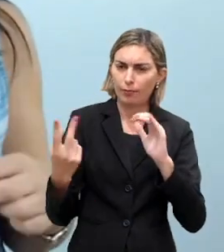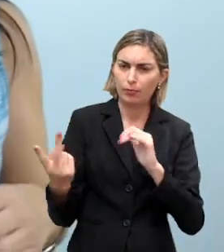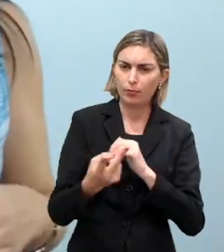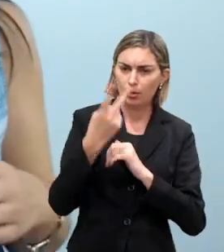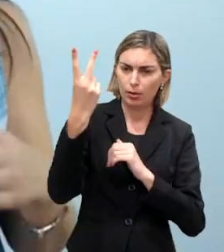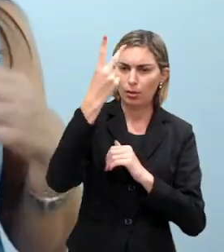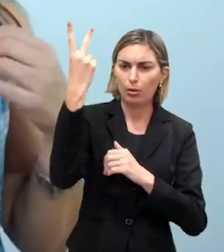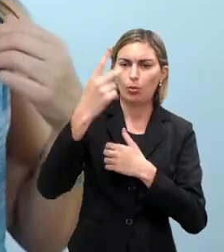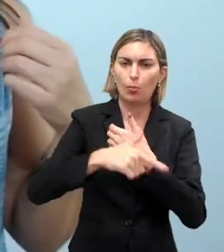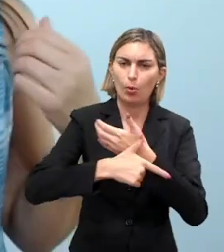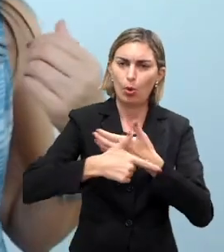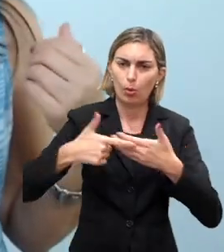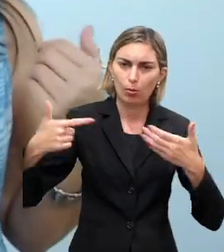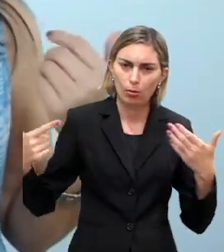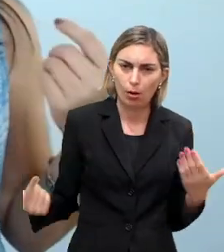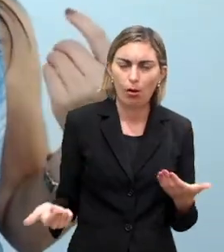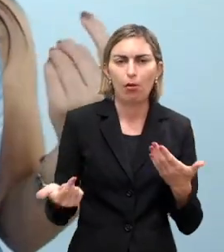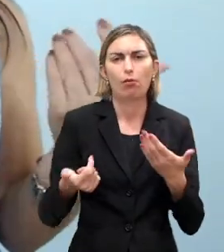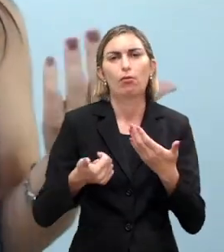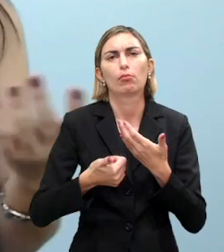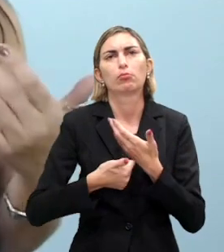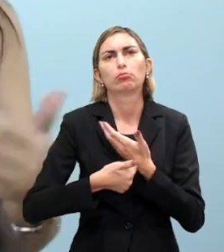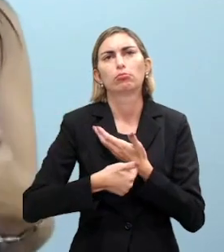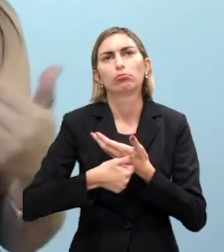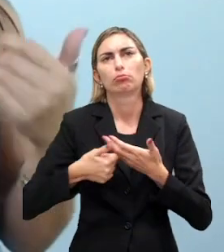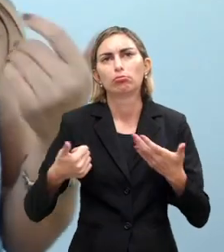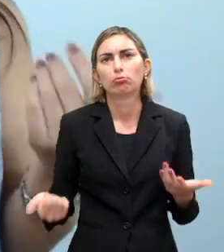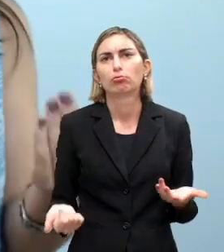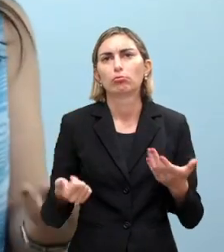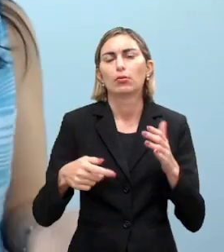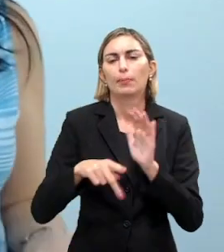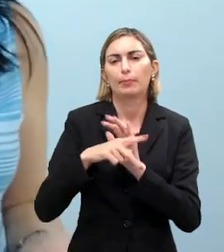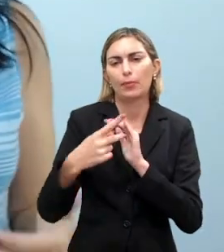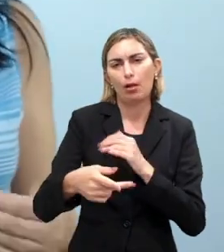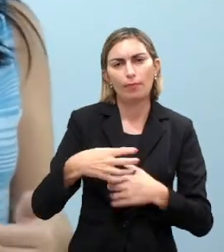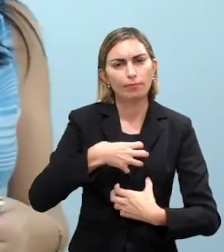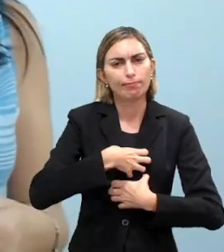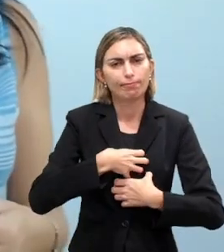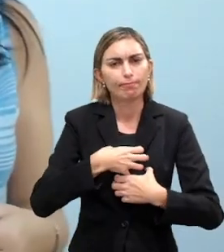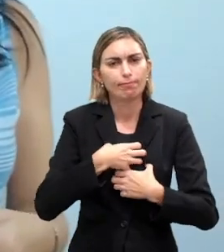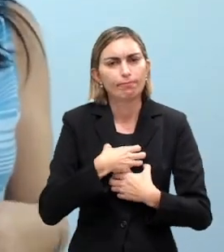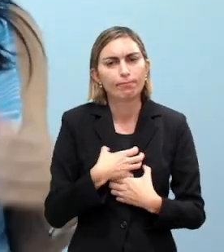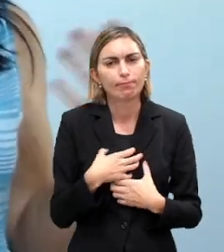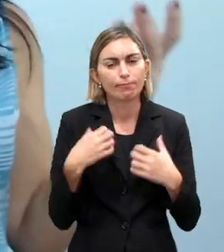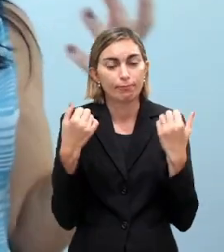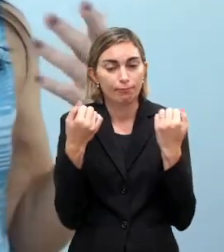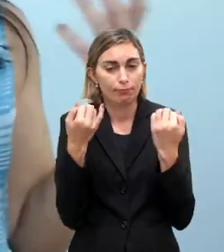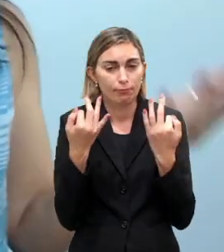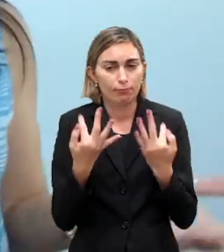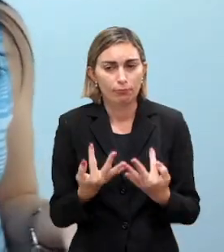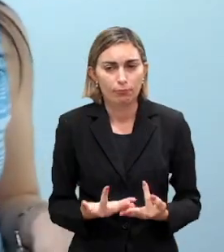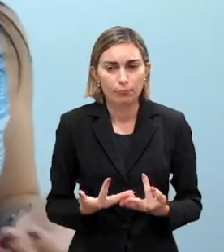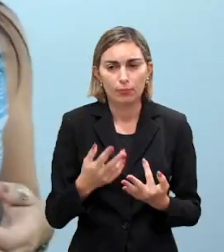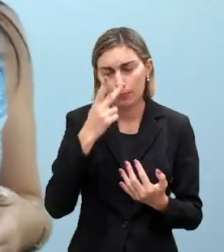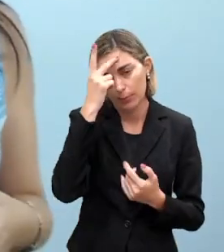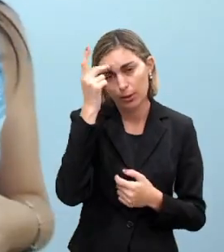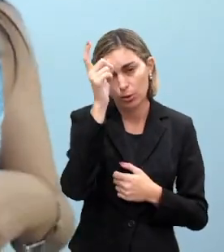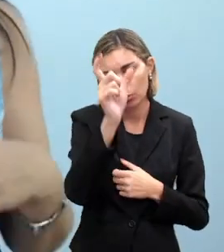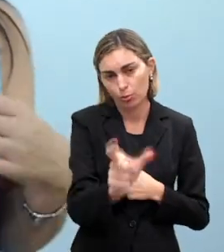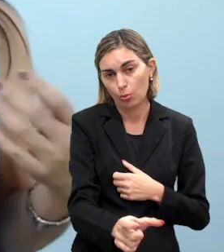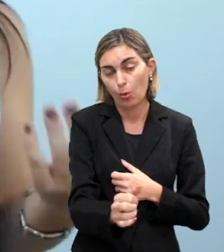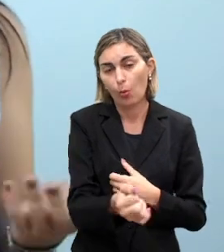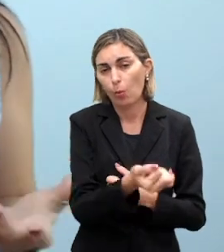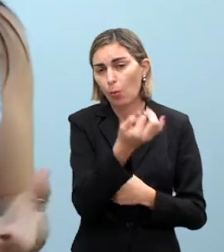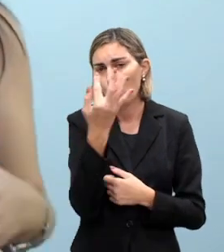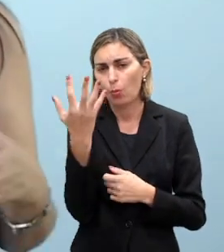a moral, a parte mesmo afetiva, que definem tanto uma pessoa quanto